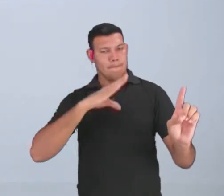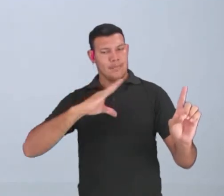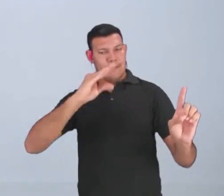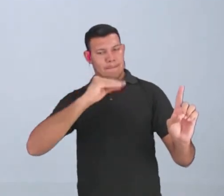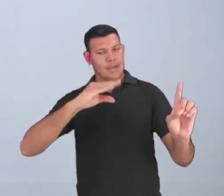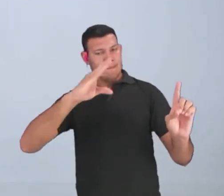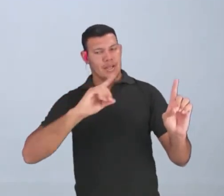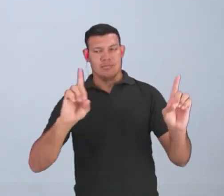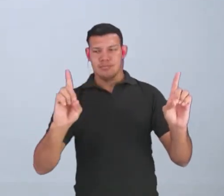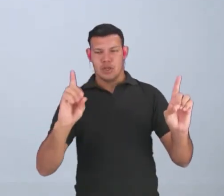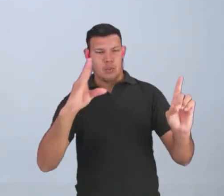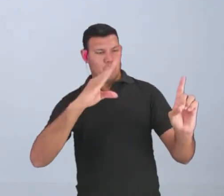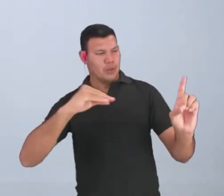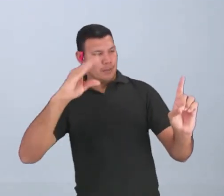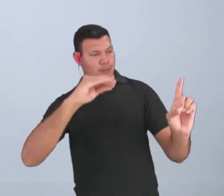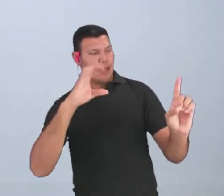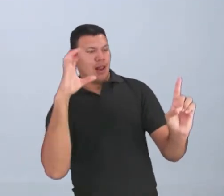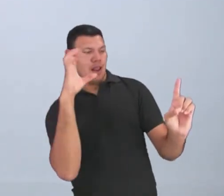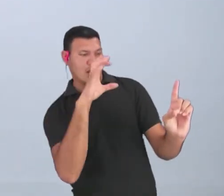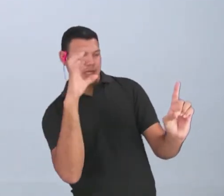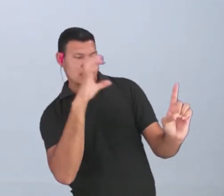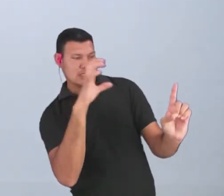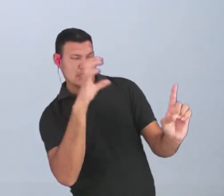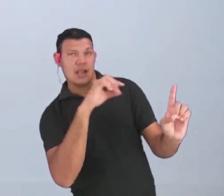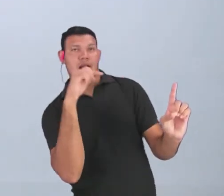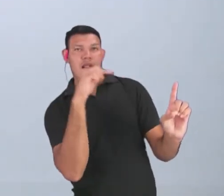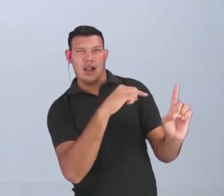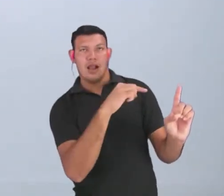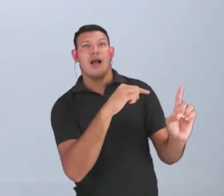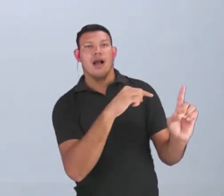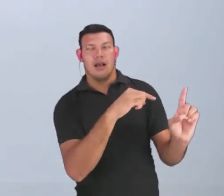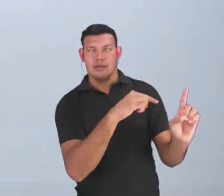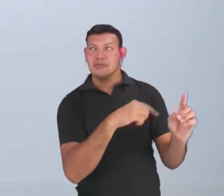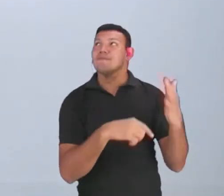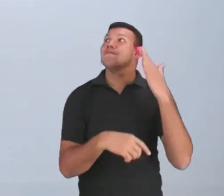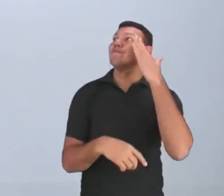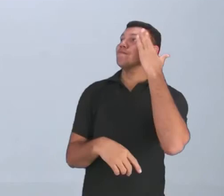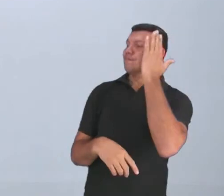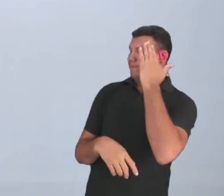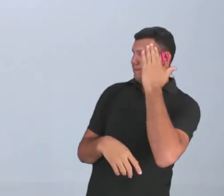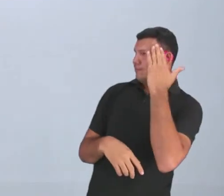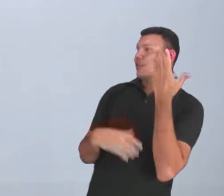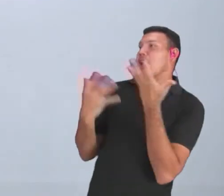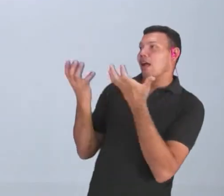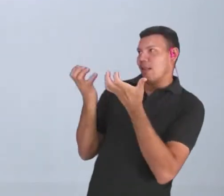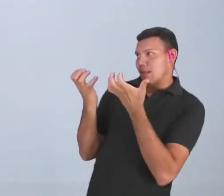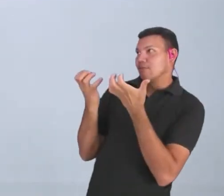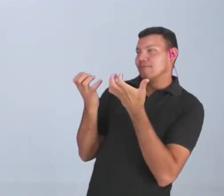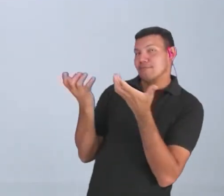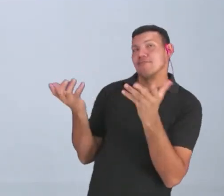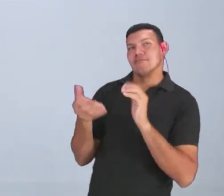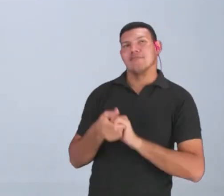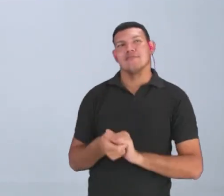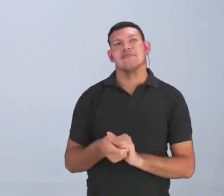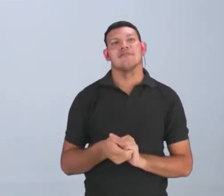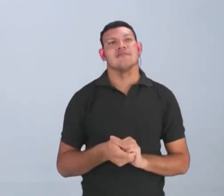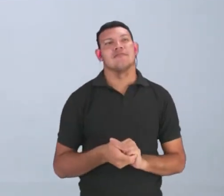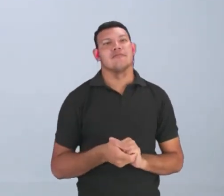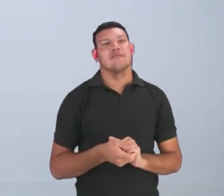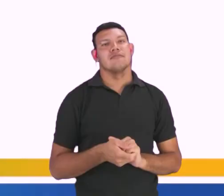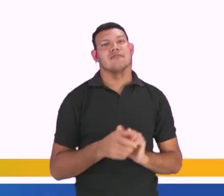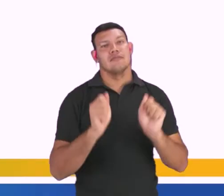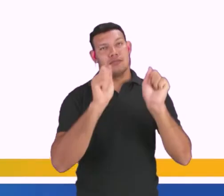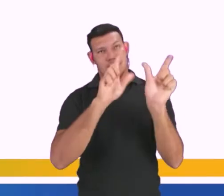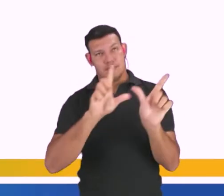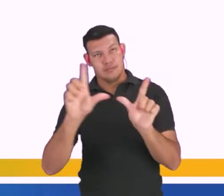que está falando, o locutor, ele busca convencer o receptor, o interlocutor. Então, a gente volta